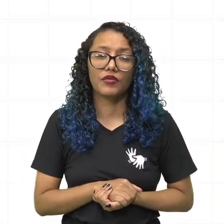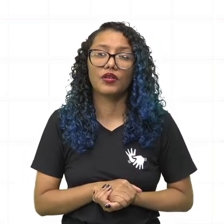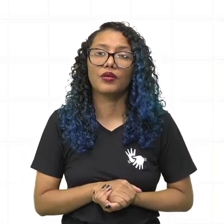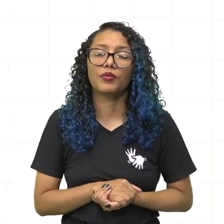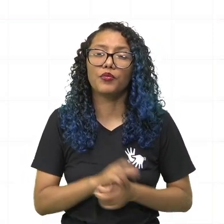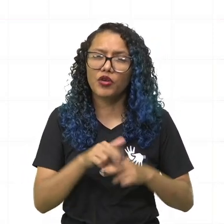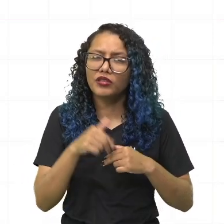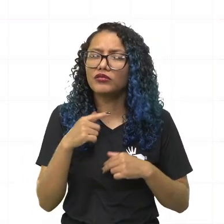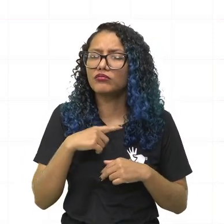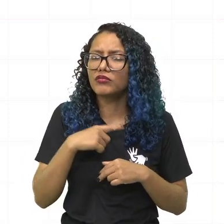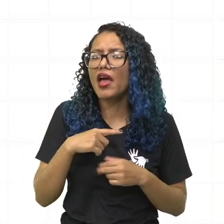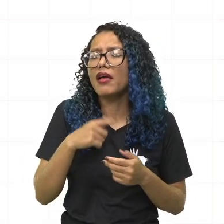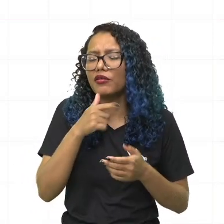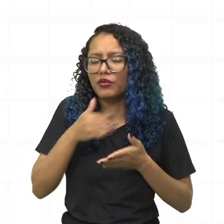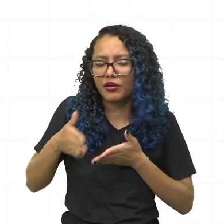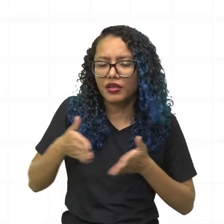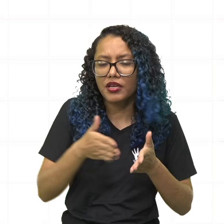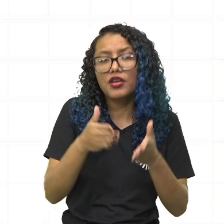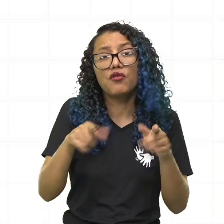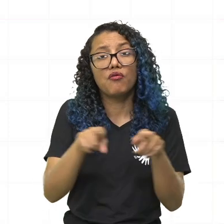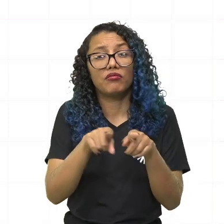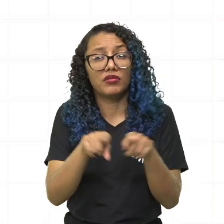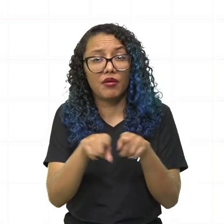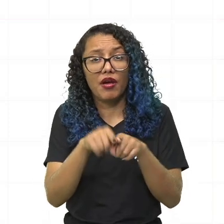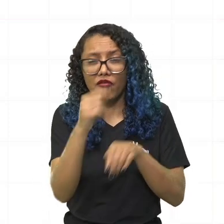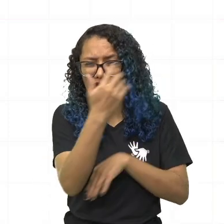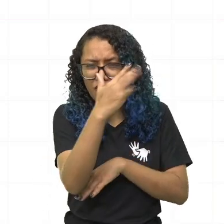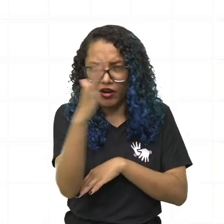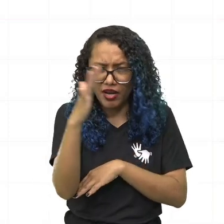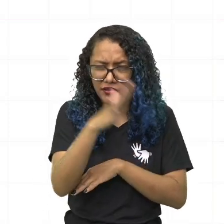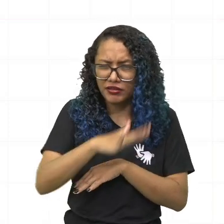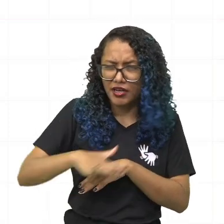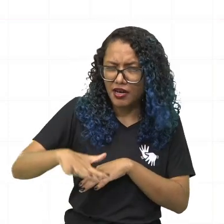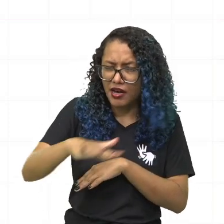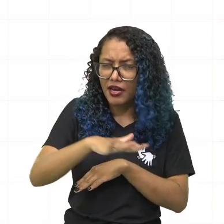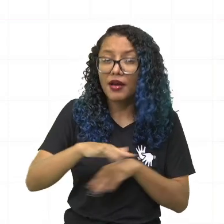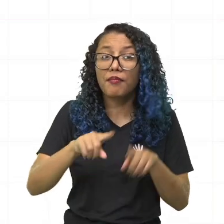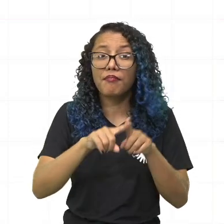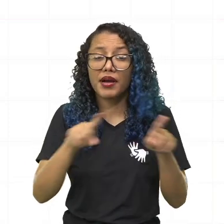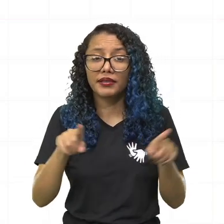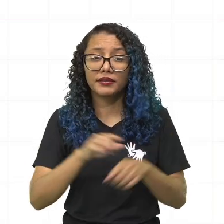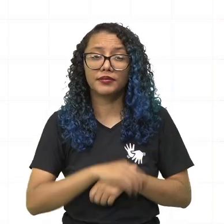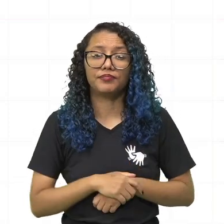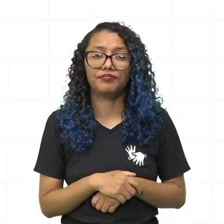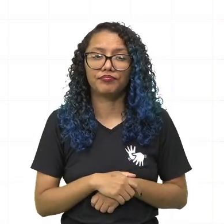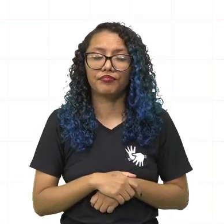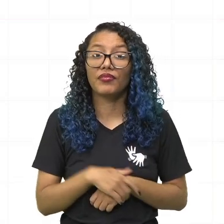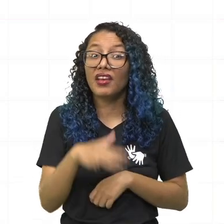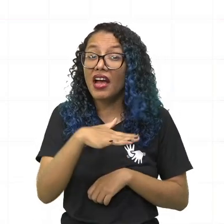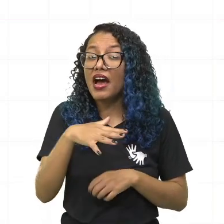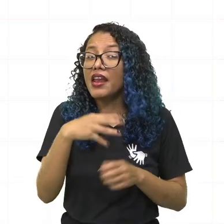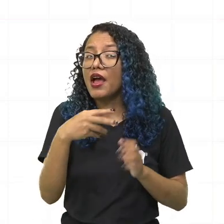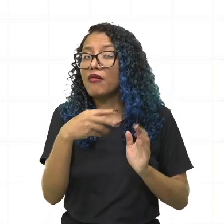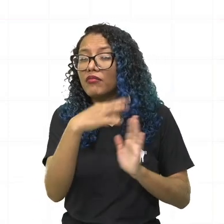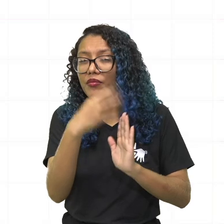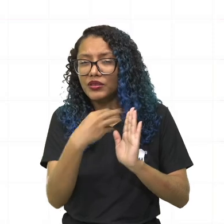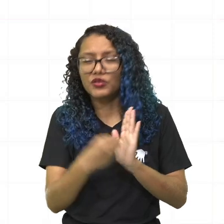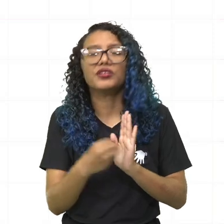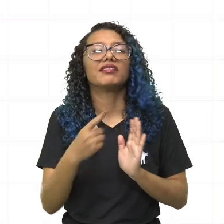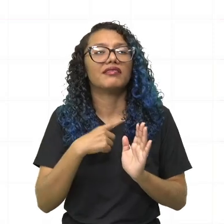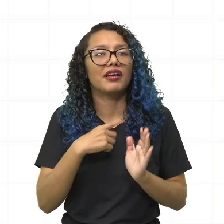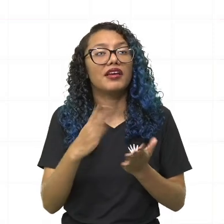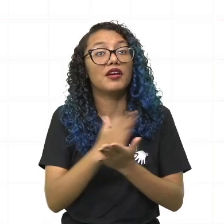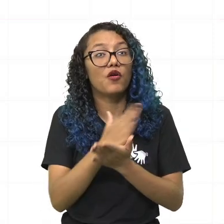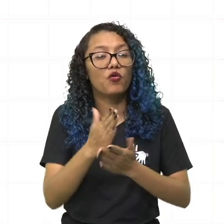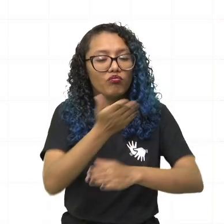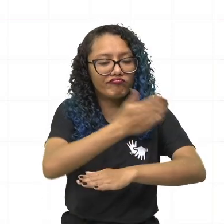As florestas ficam em áreas mais baixas, mas na região amazônica existem algumas áreas que são mais elevadas,